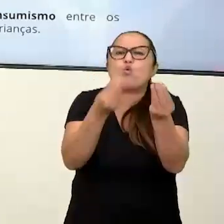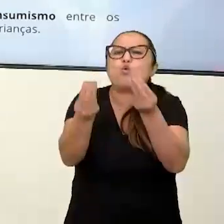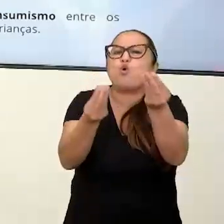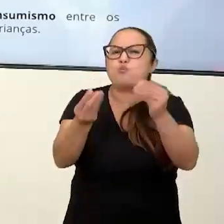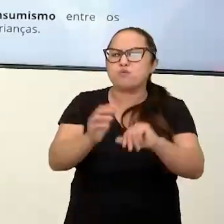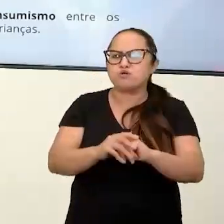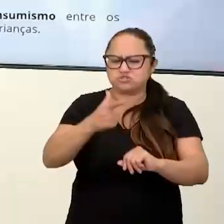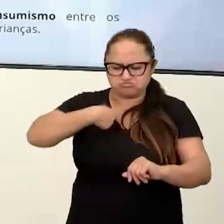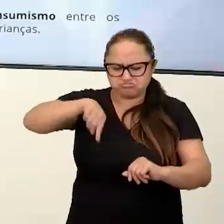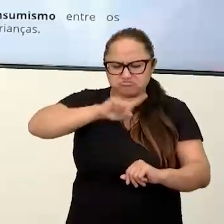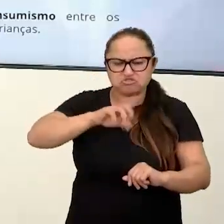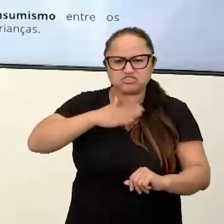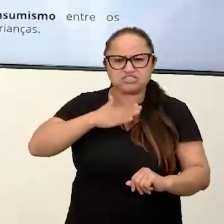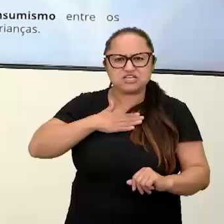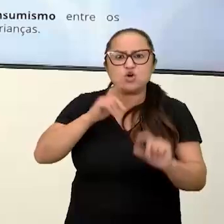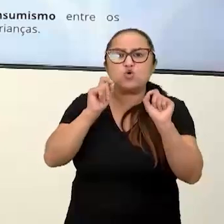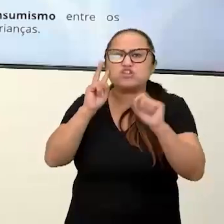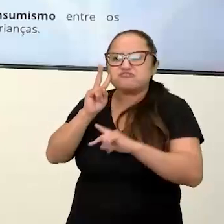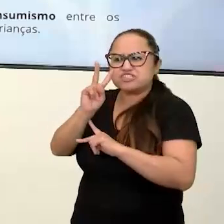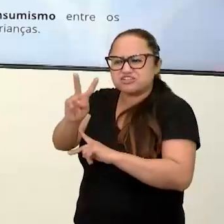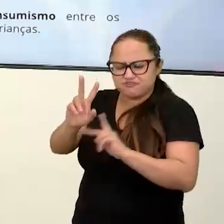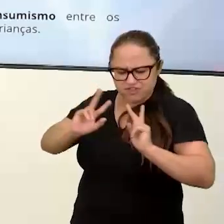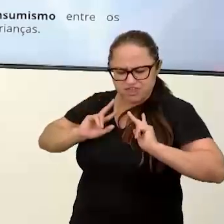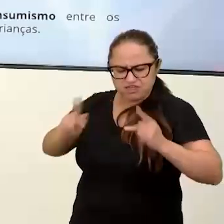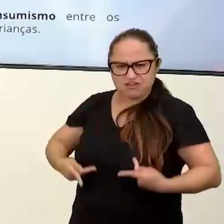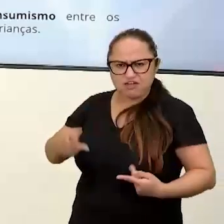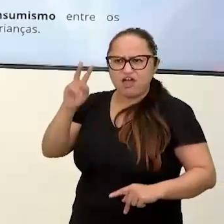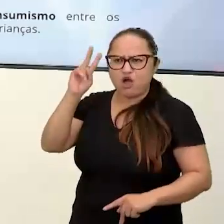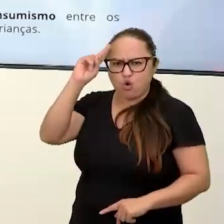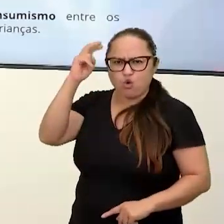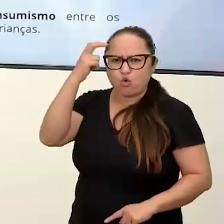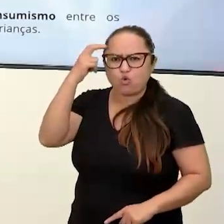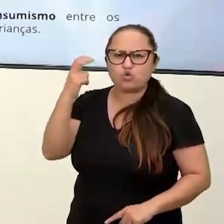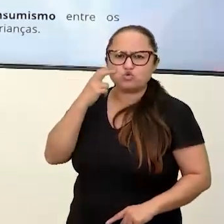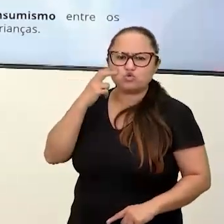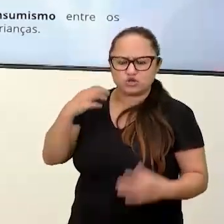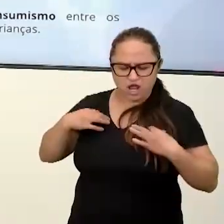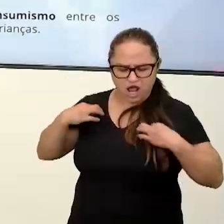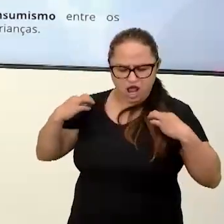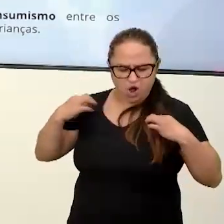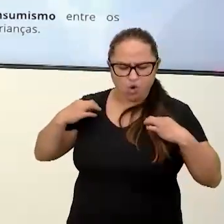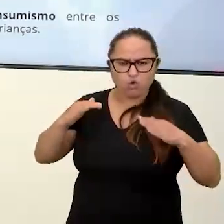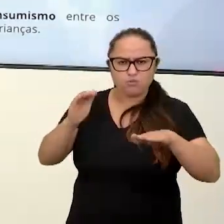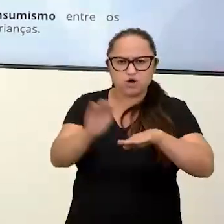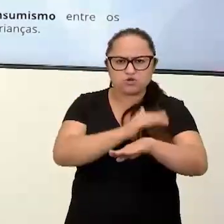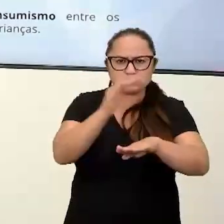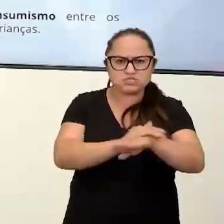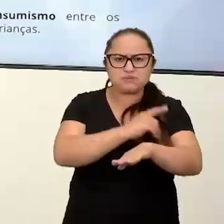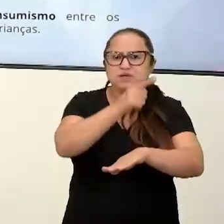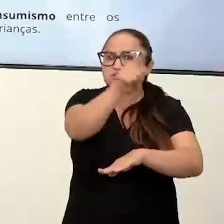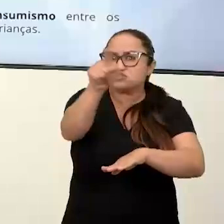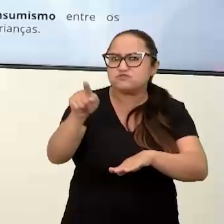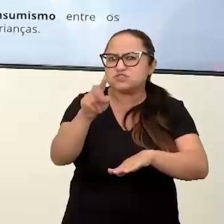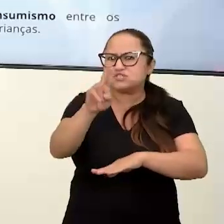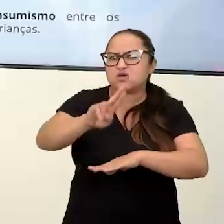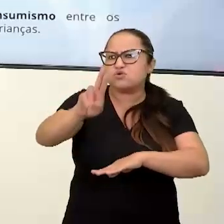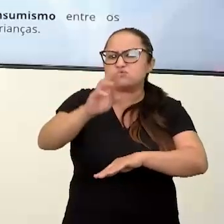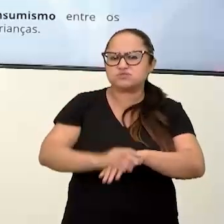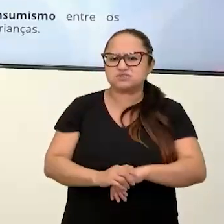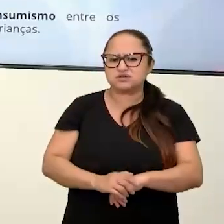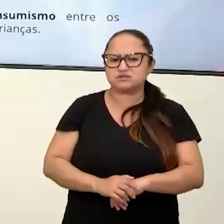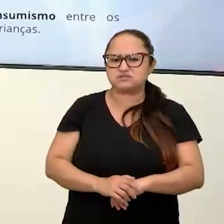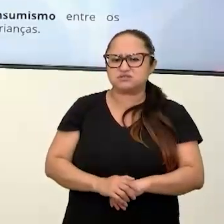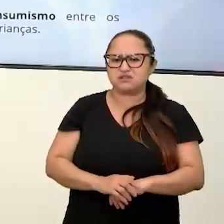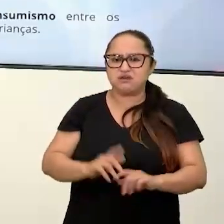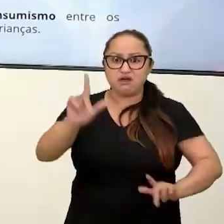né? Tudo que vocês olham é cultura, né? As roupas que vocês estão vestindo, o sapato que vocês estão vestindo, essas